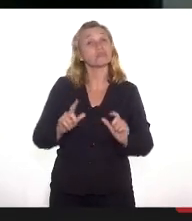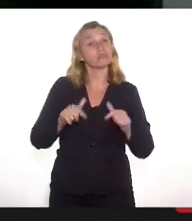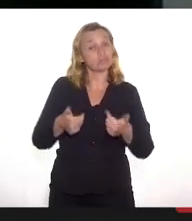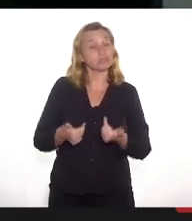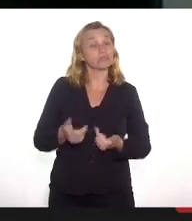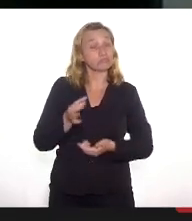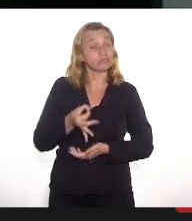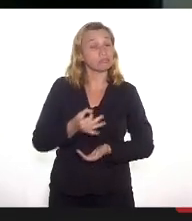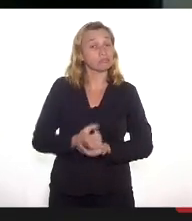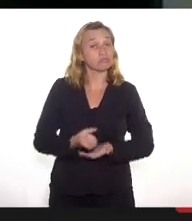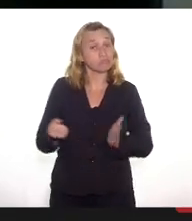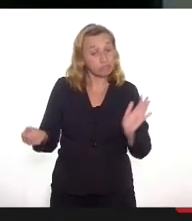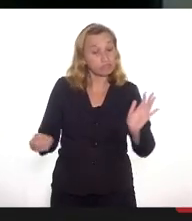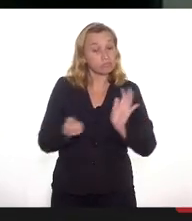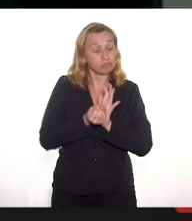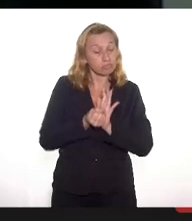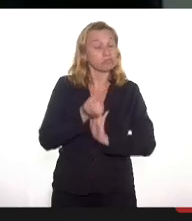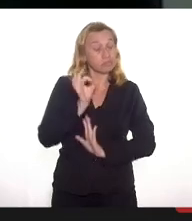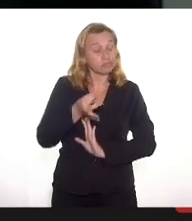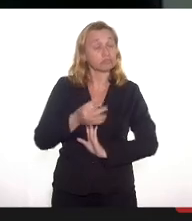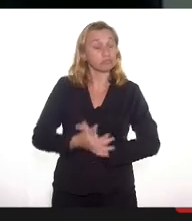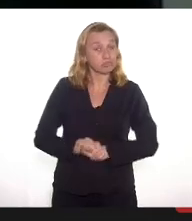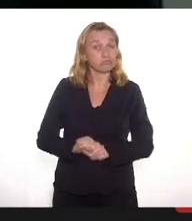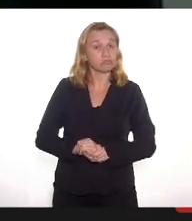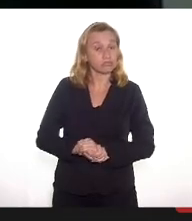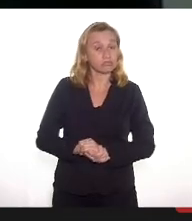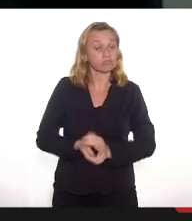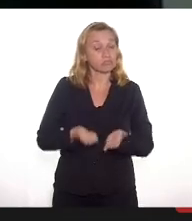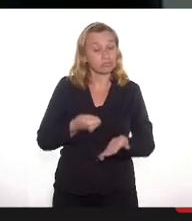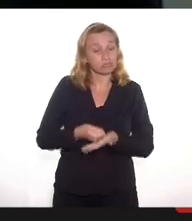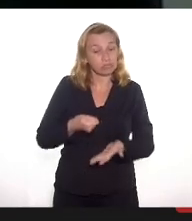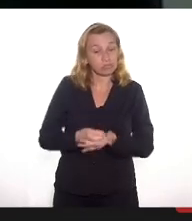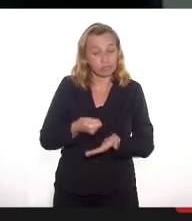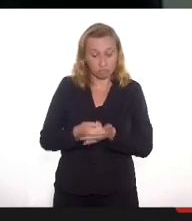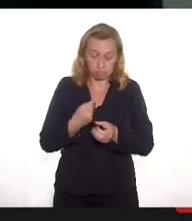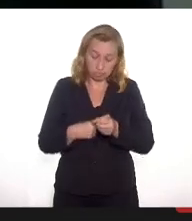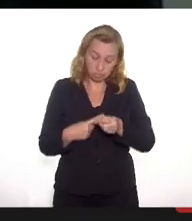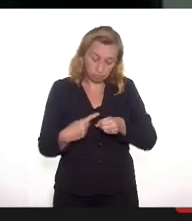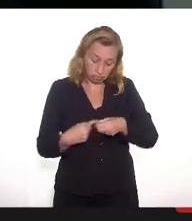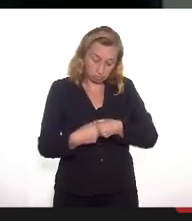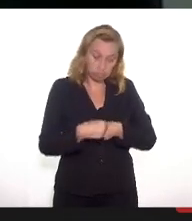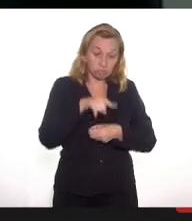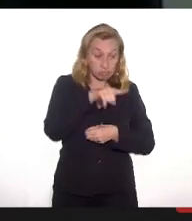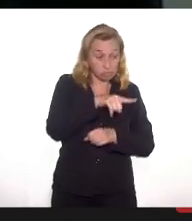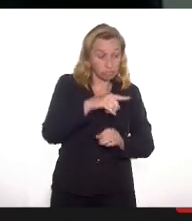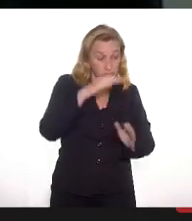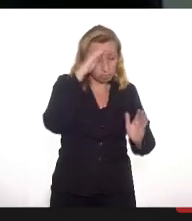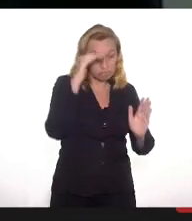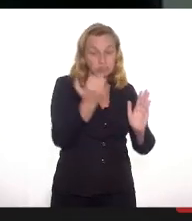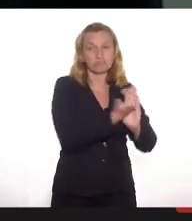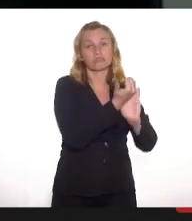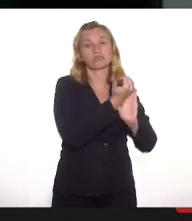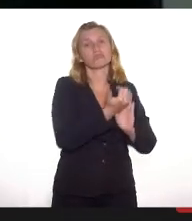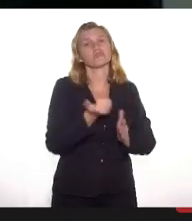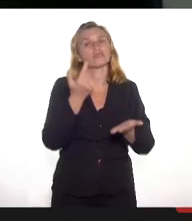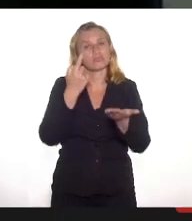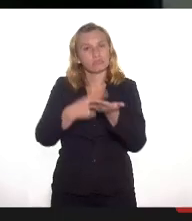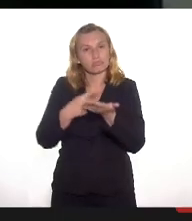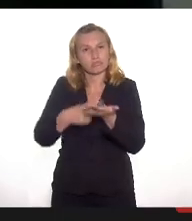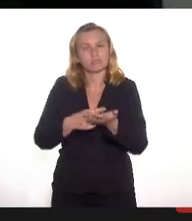enfática tem que se precisa e exigir dos municípios que eles compram essa parte situação